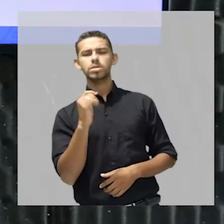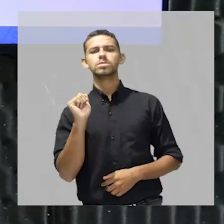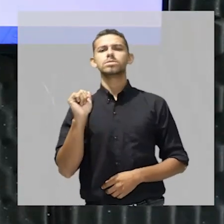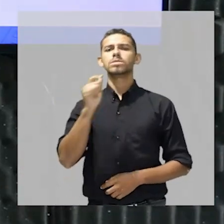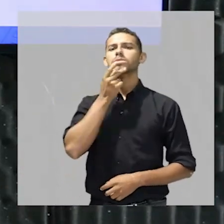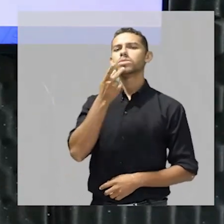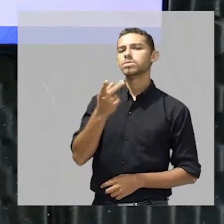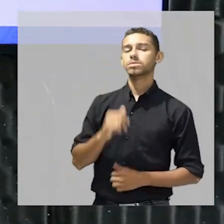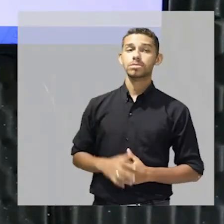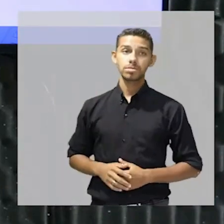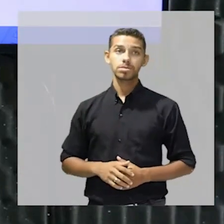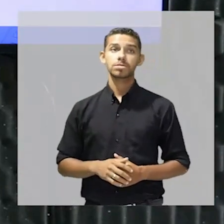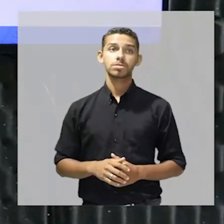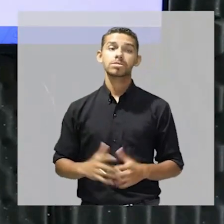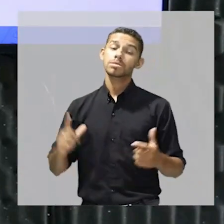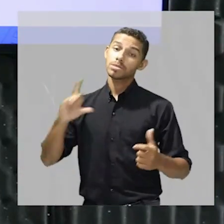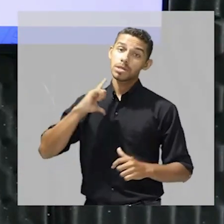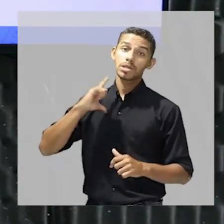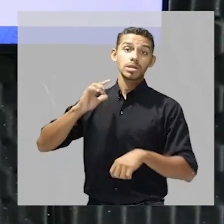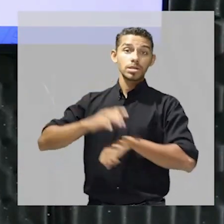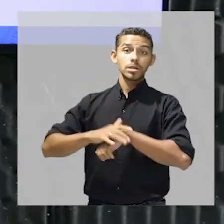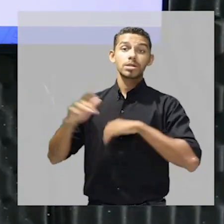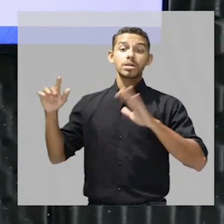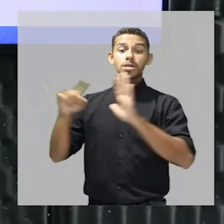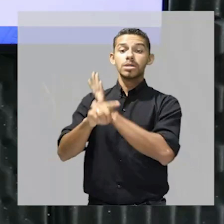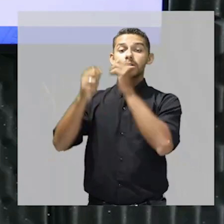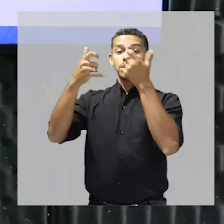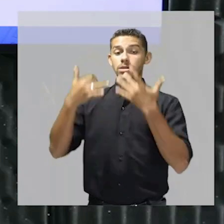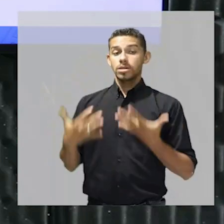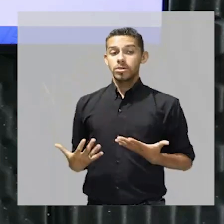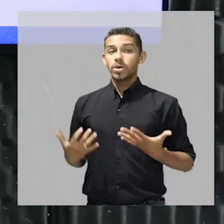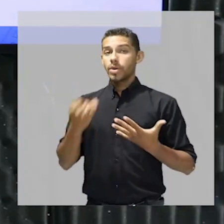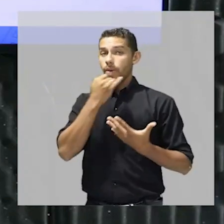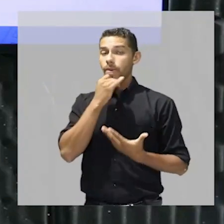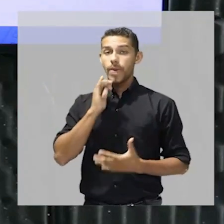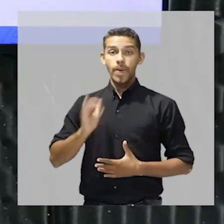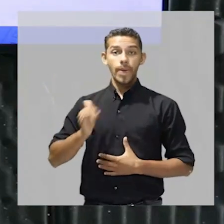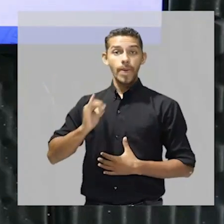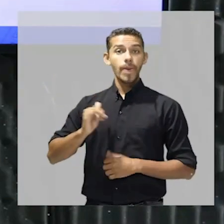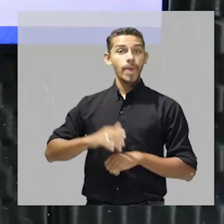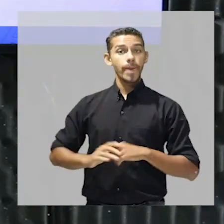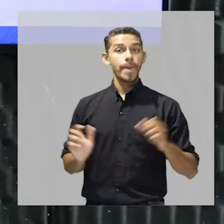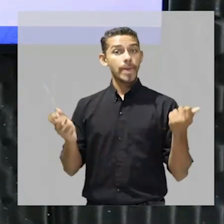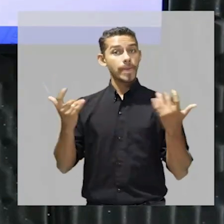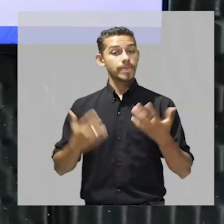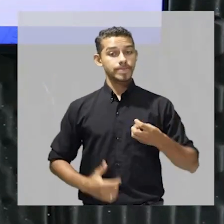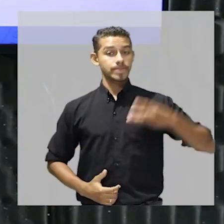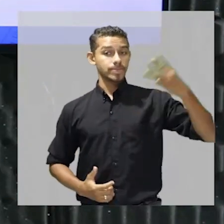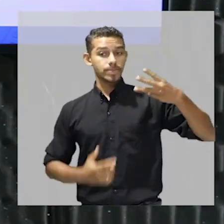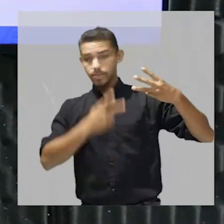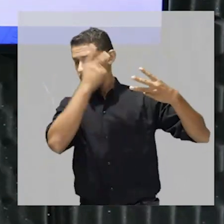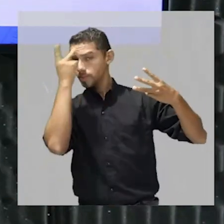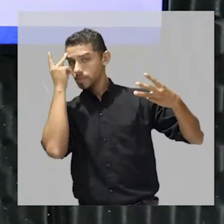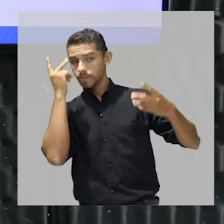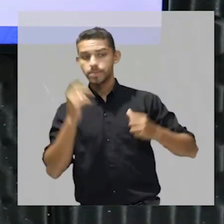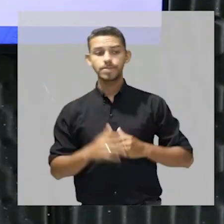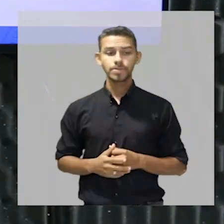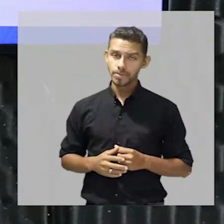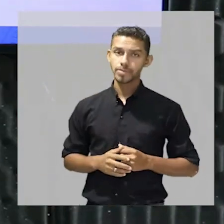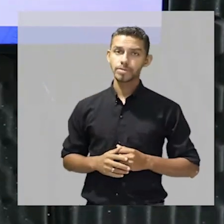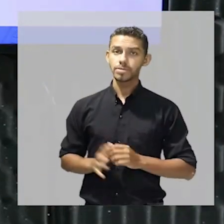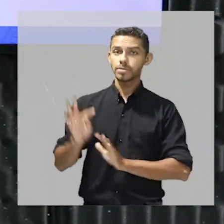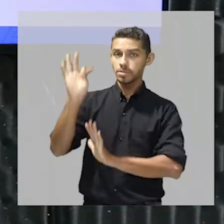tenho a questão tá me falando de que da narrativa terceira pessoa então